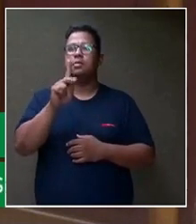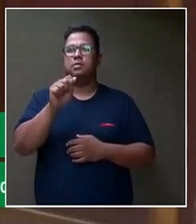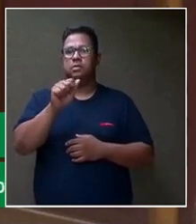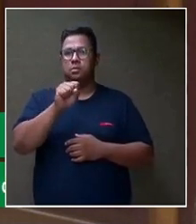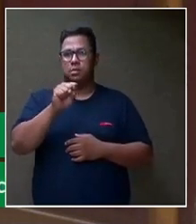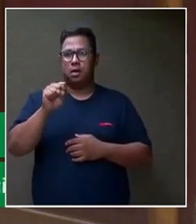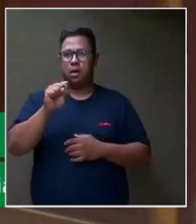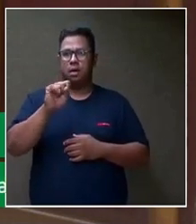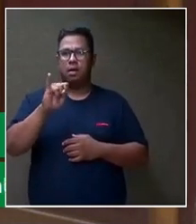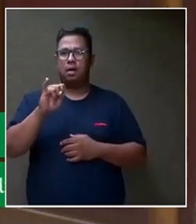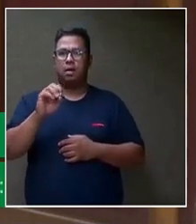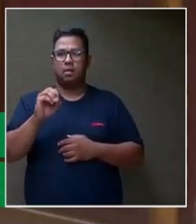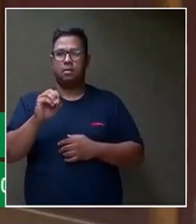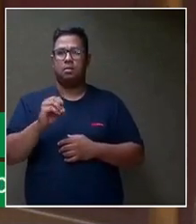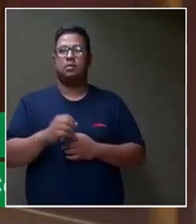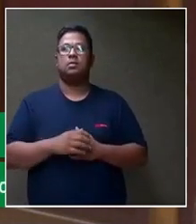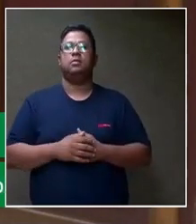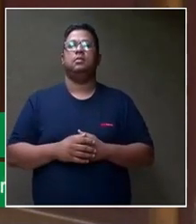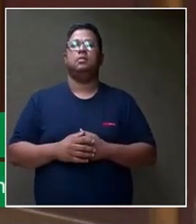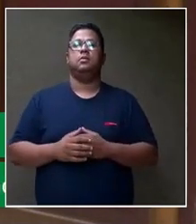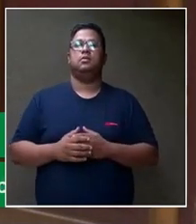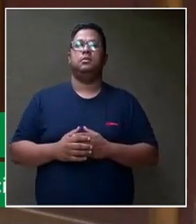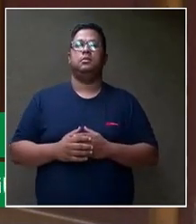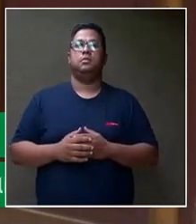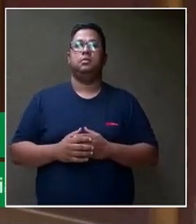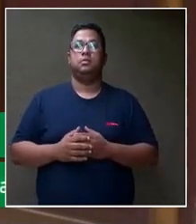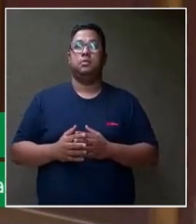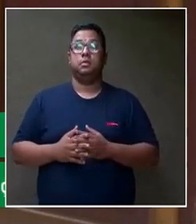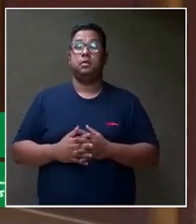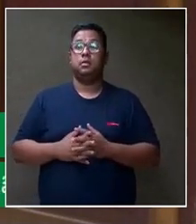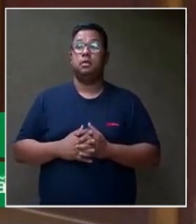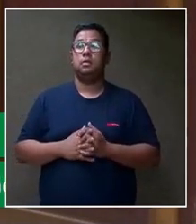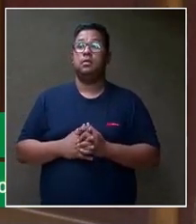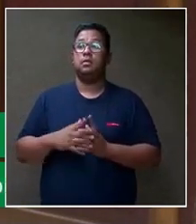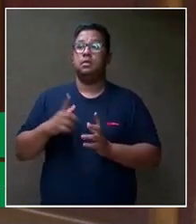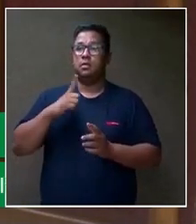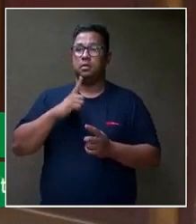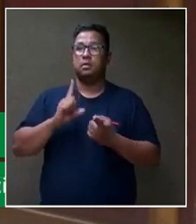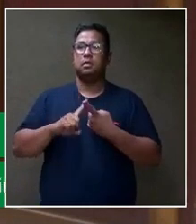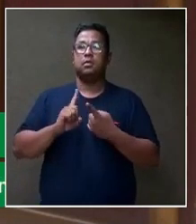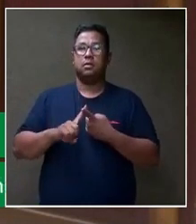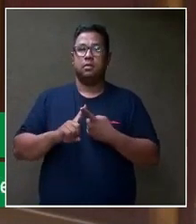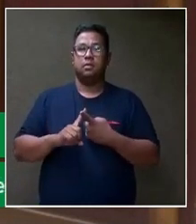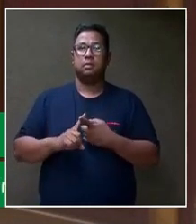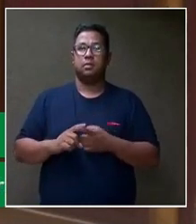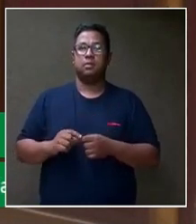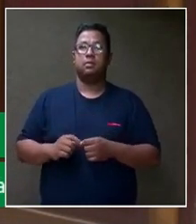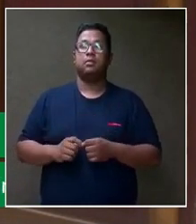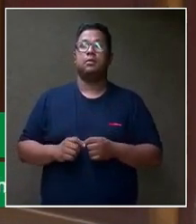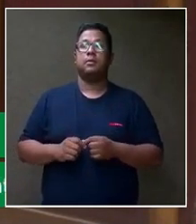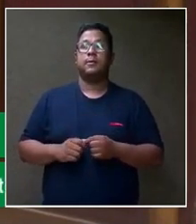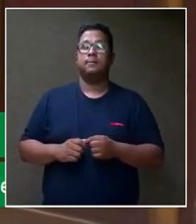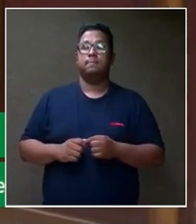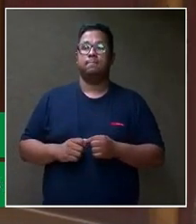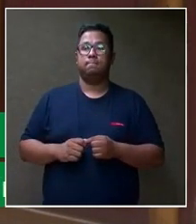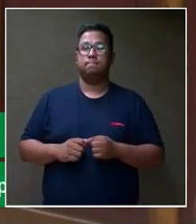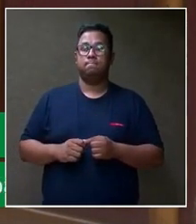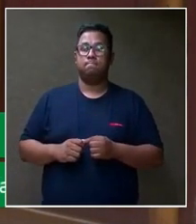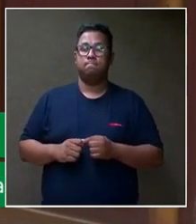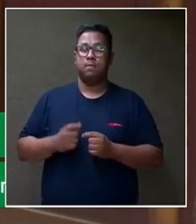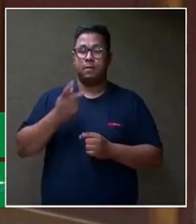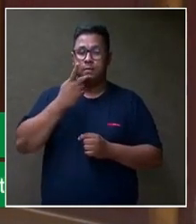dona o comentário? Neia. Foi isso que a dona Neia comentou, quando ela falou isso. Inclusive, está no depoimento que ela deu, e ela falou isso